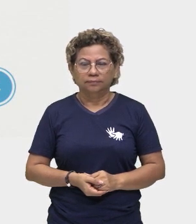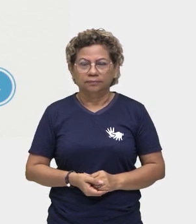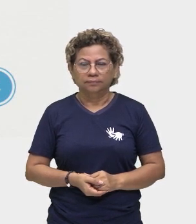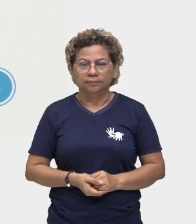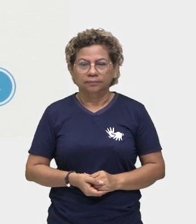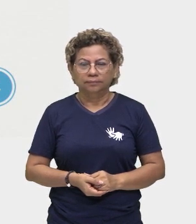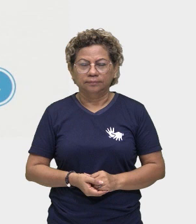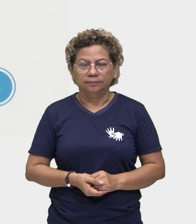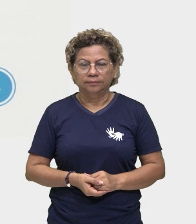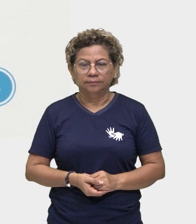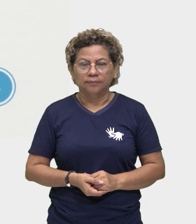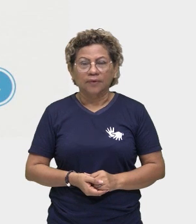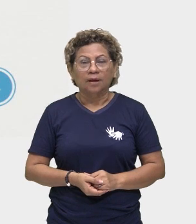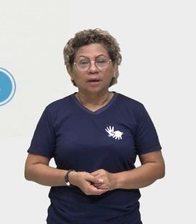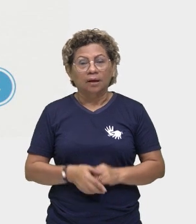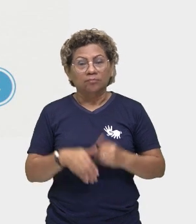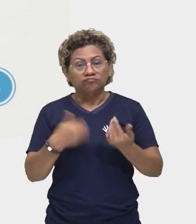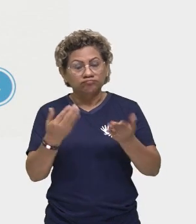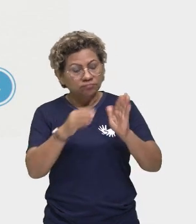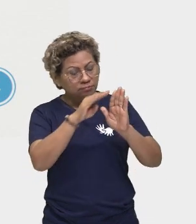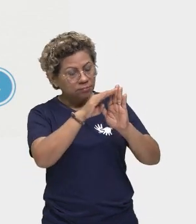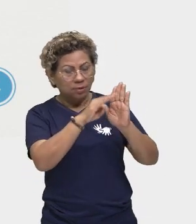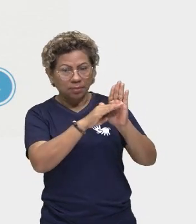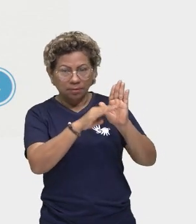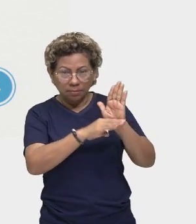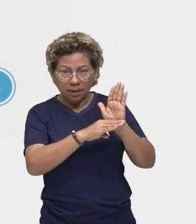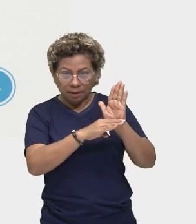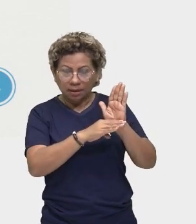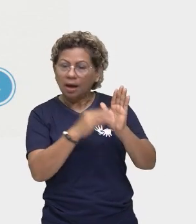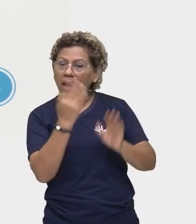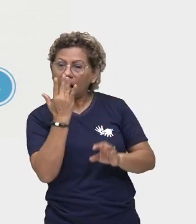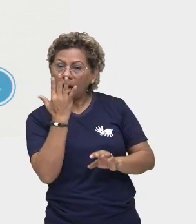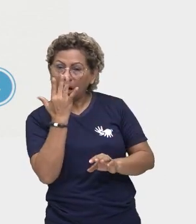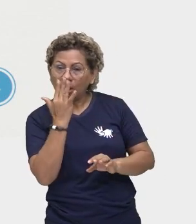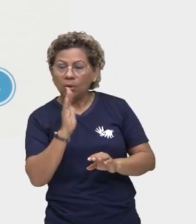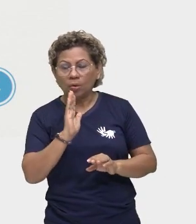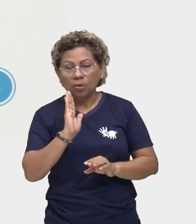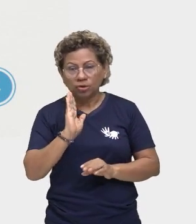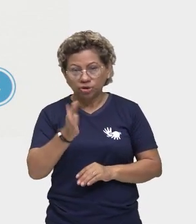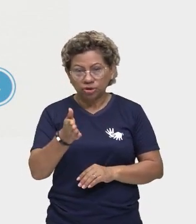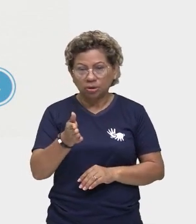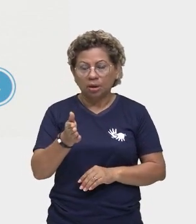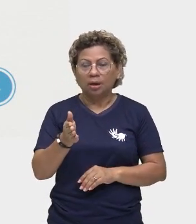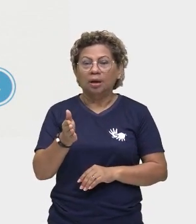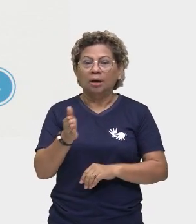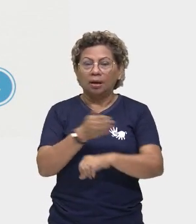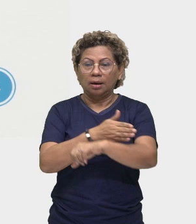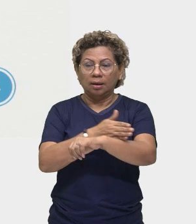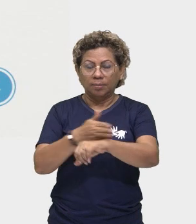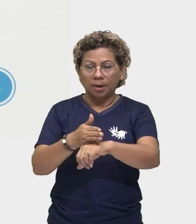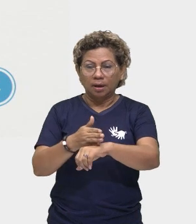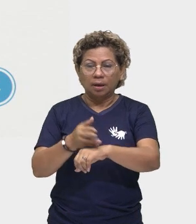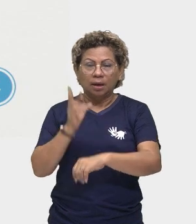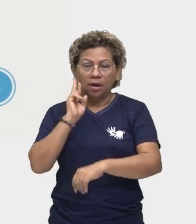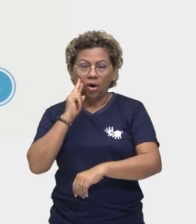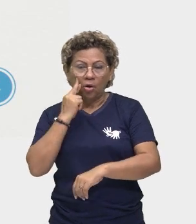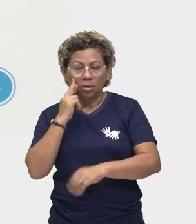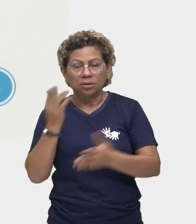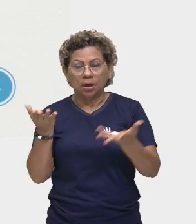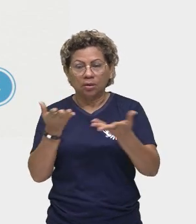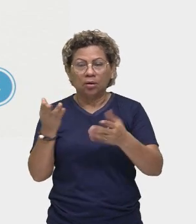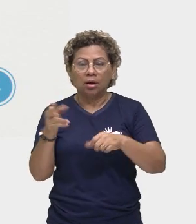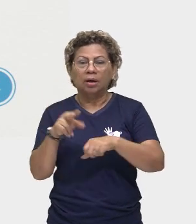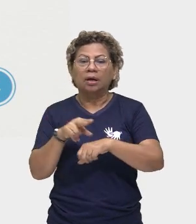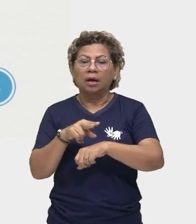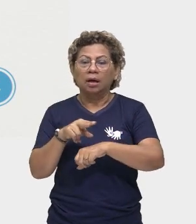Na lógica, seguindo aqui as relações, nós temos também os outros elementos aqui, em verde, que são